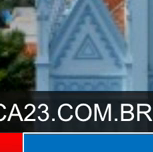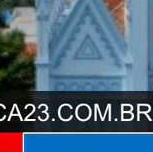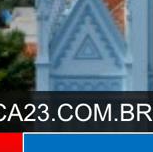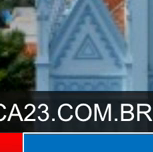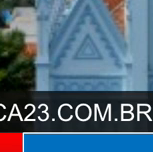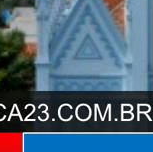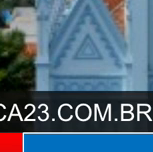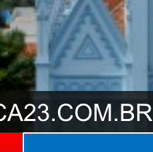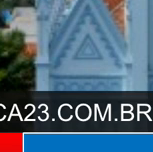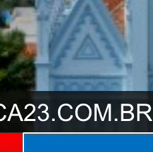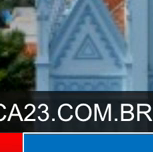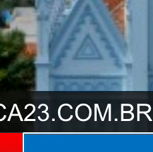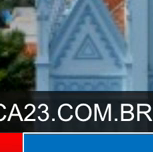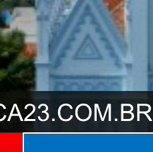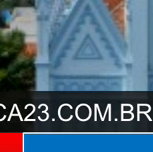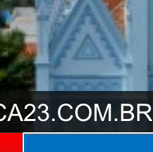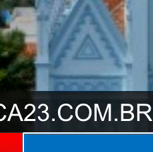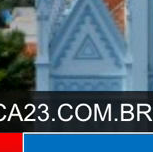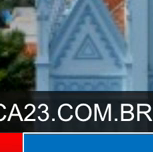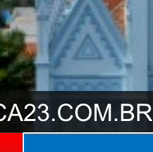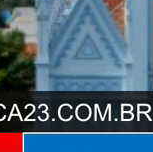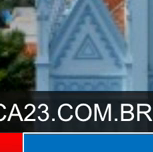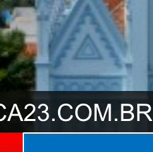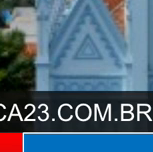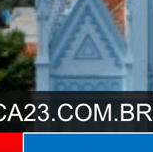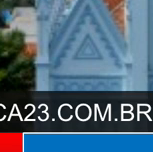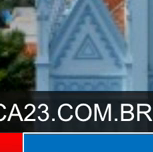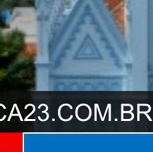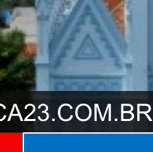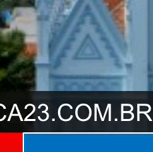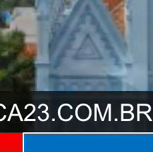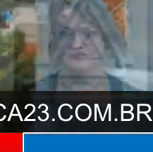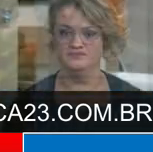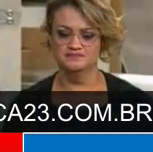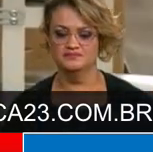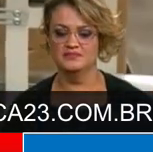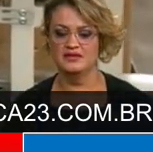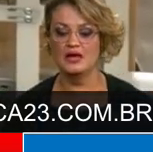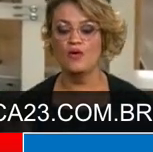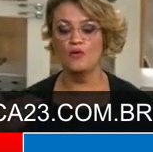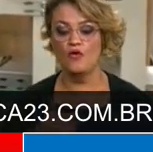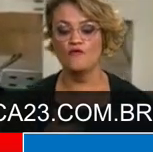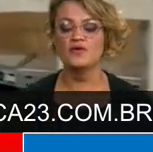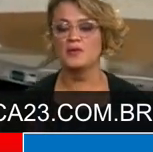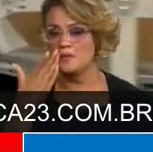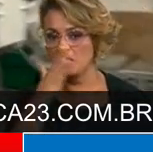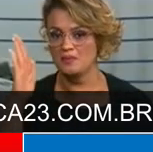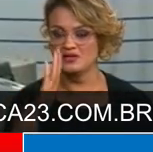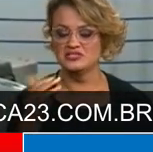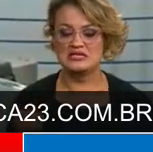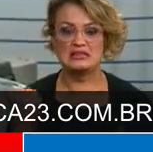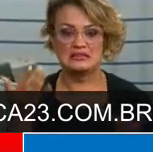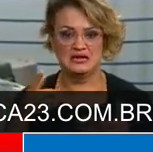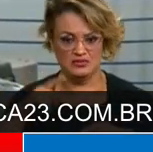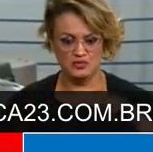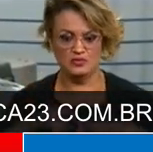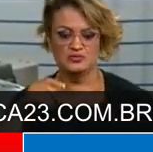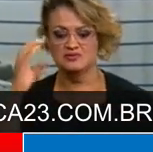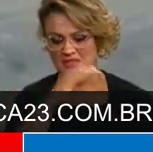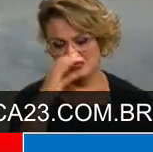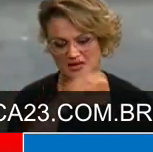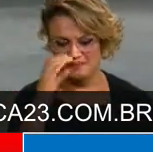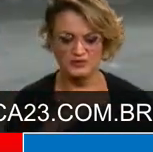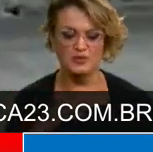tem empresas também que podem se cadastrar. Vamos entender, joga na tela. A promessa do governo é tornar a entrega do produto mais